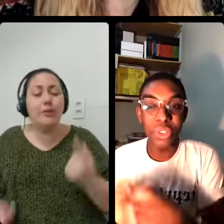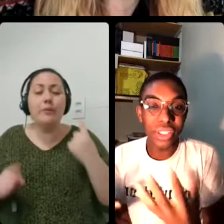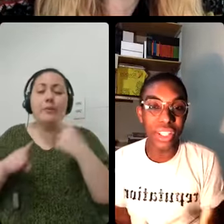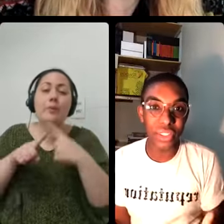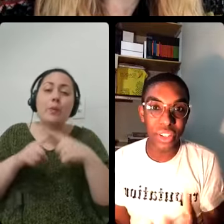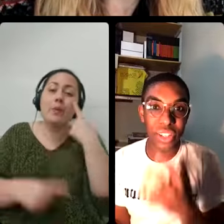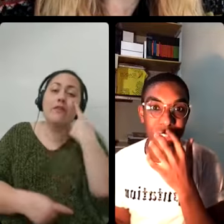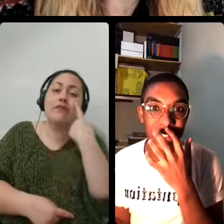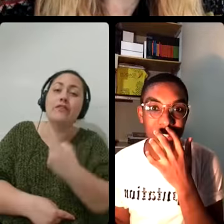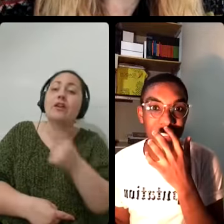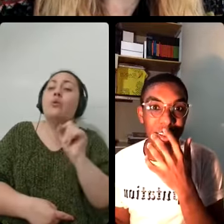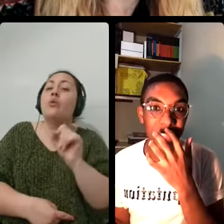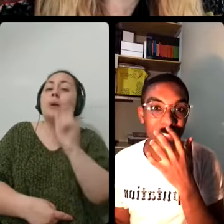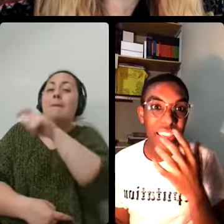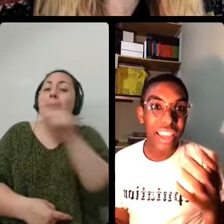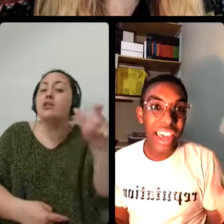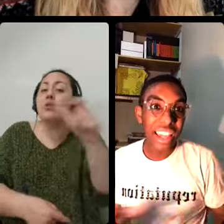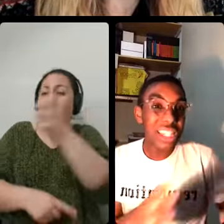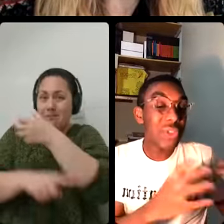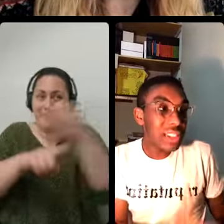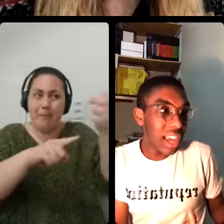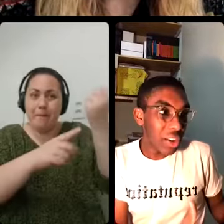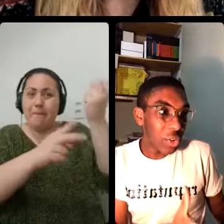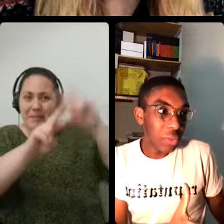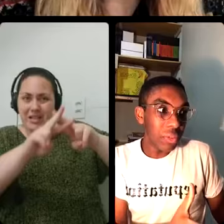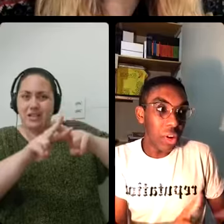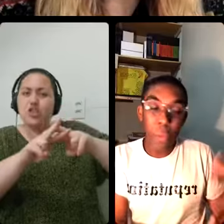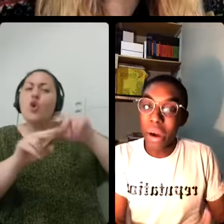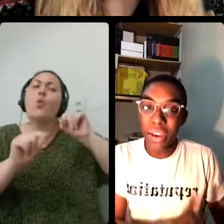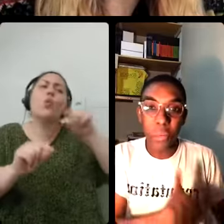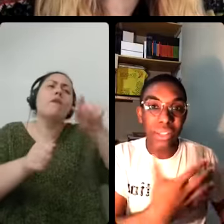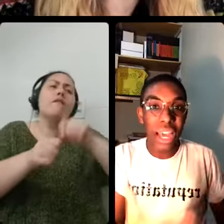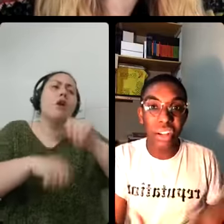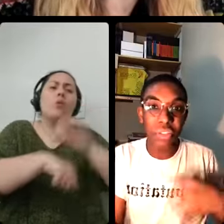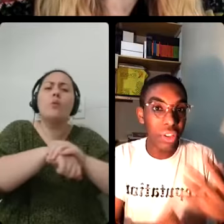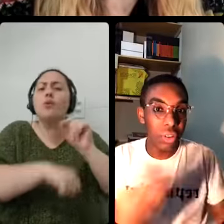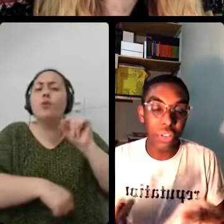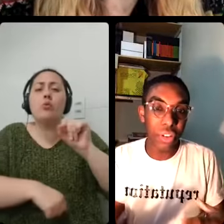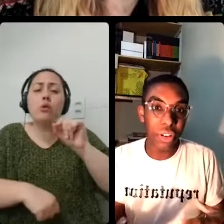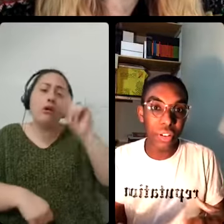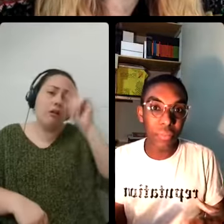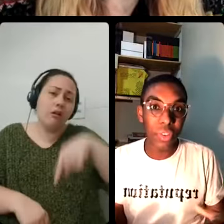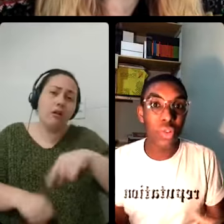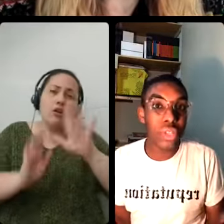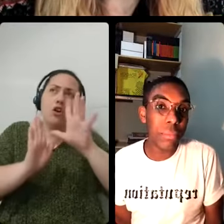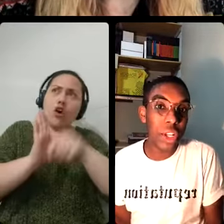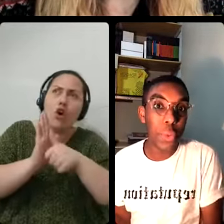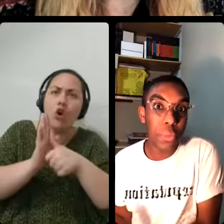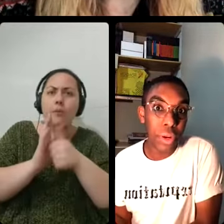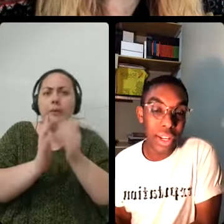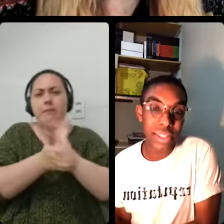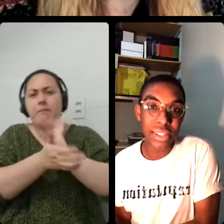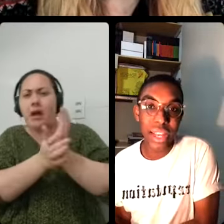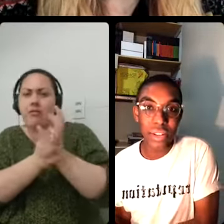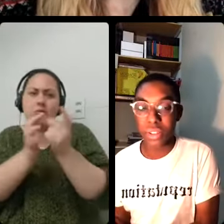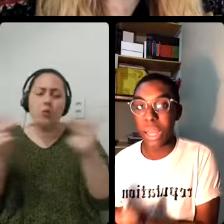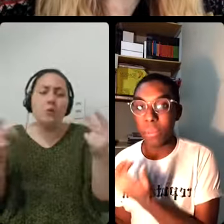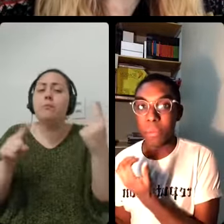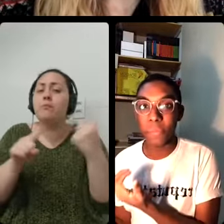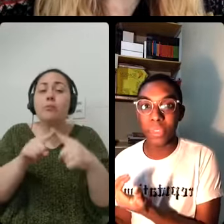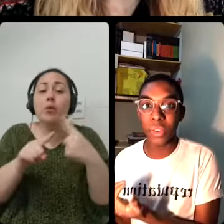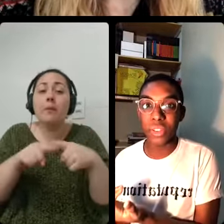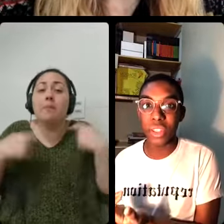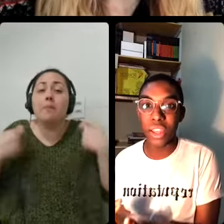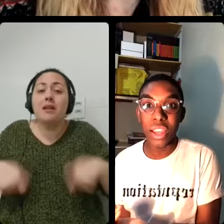fizeram, muitas vezes, né? Elas fizeram, roubaram, mataram, enfim, o que for. Justamente por pura necessidade,